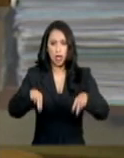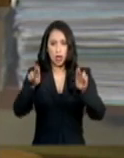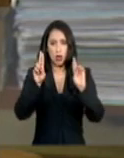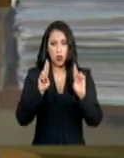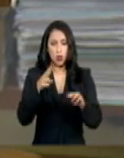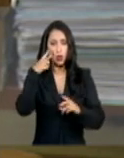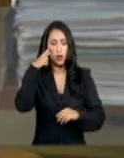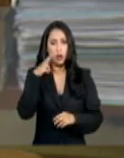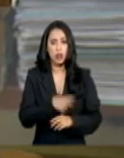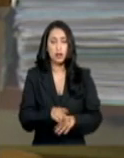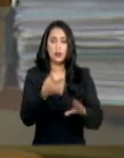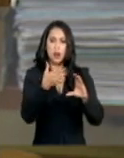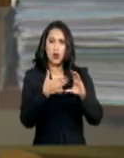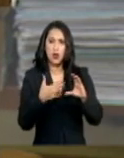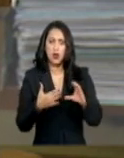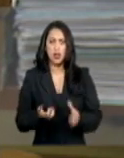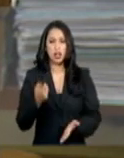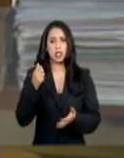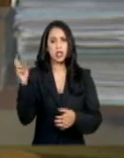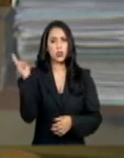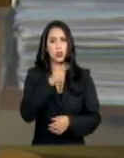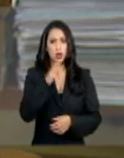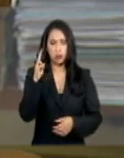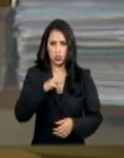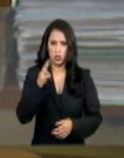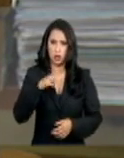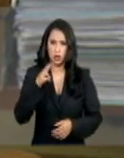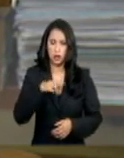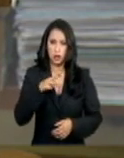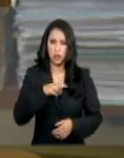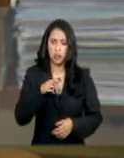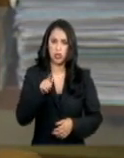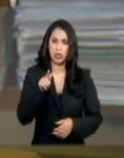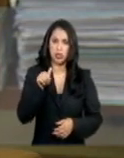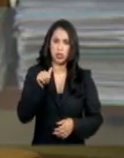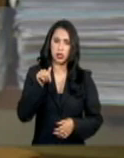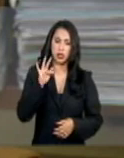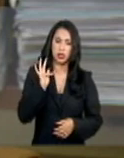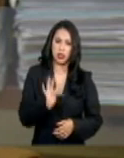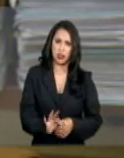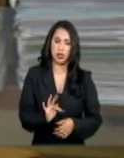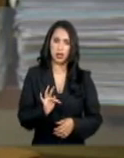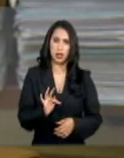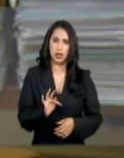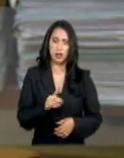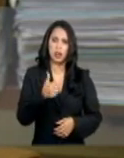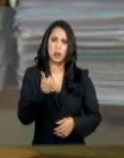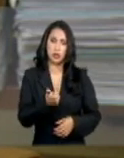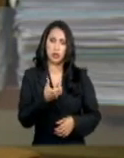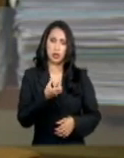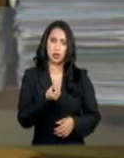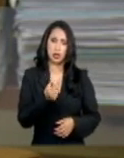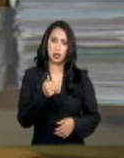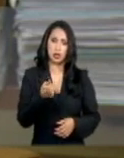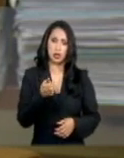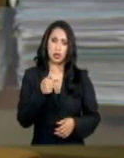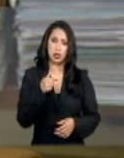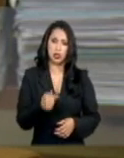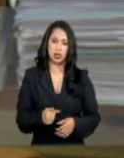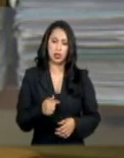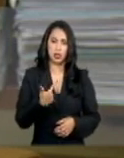que conferiu um caráter cogente as recomendações do gaci conforme se depreende da resolução 1617 de